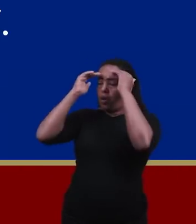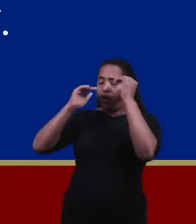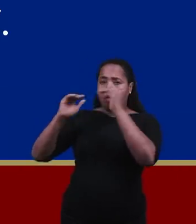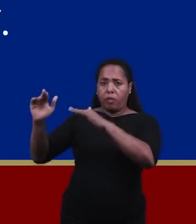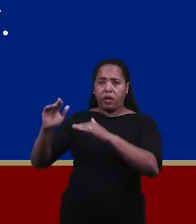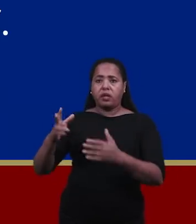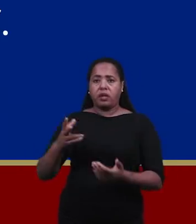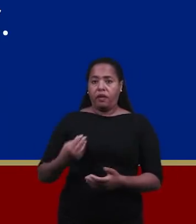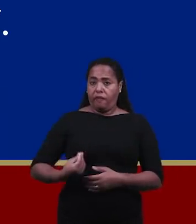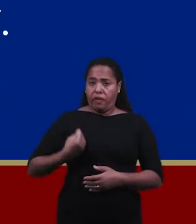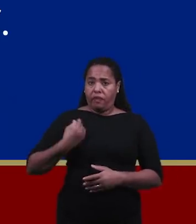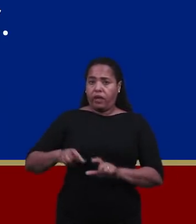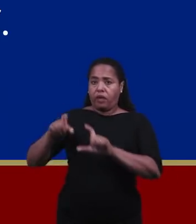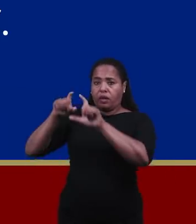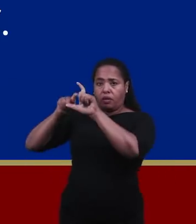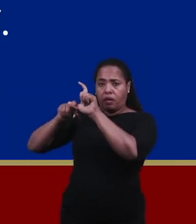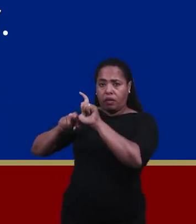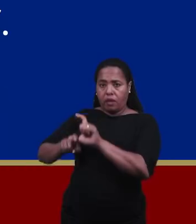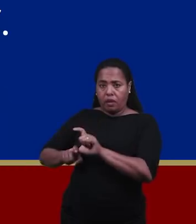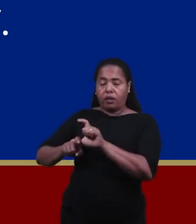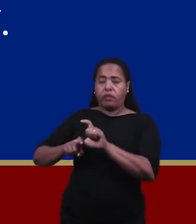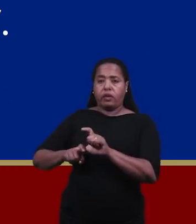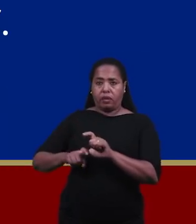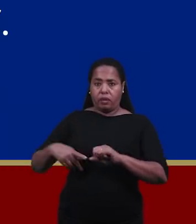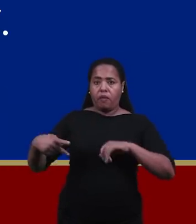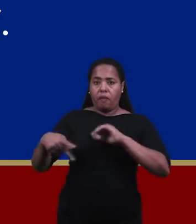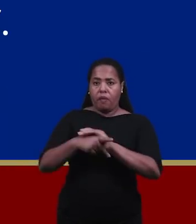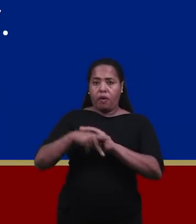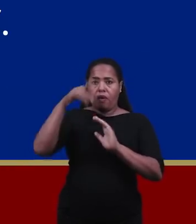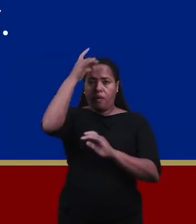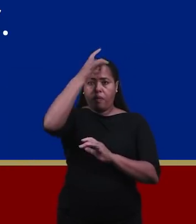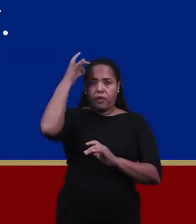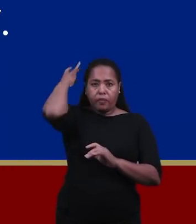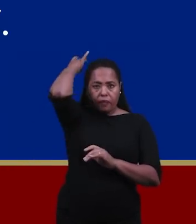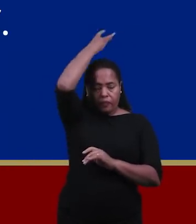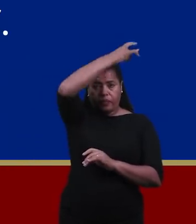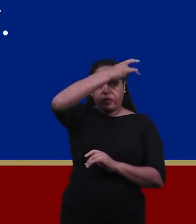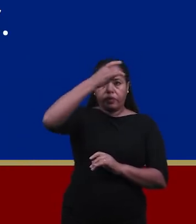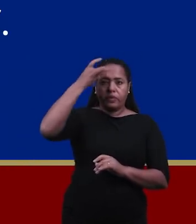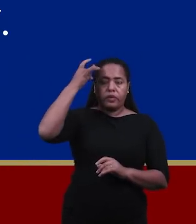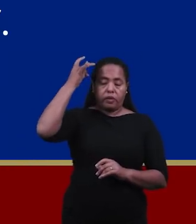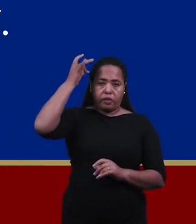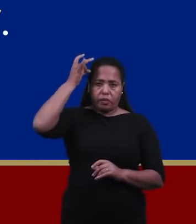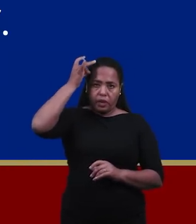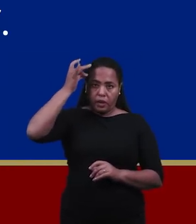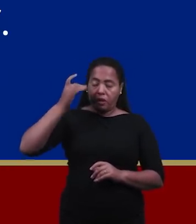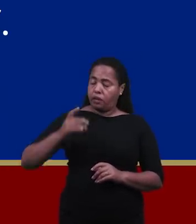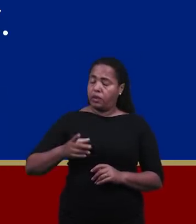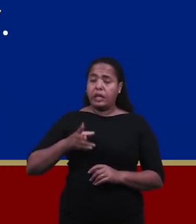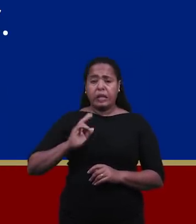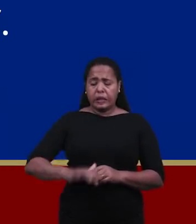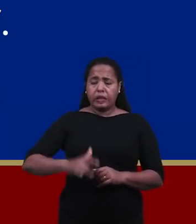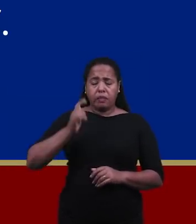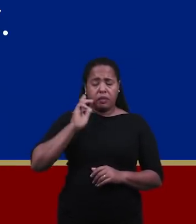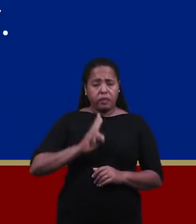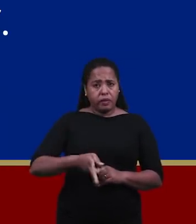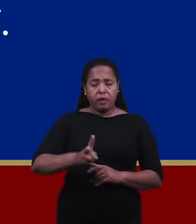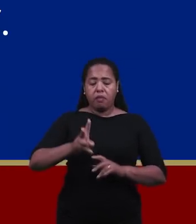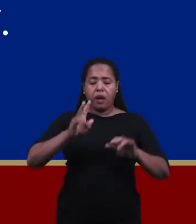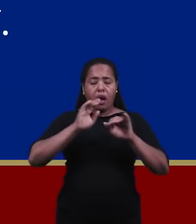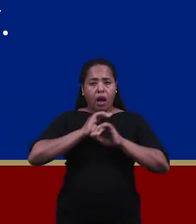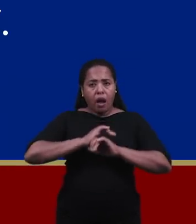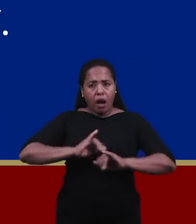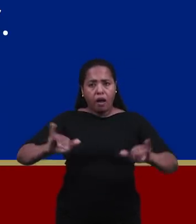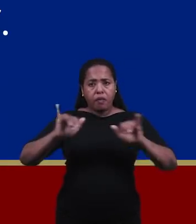em total dependência do Espírito Santo, sendo anunciadores do Evangelho